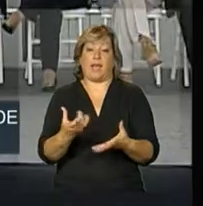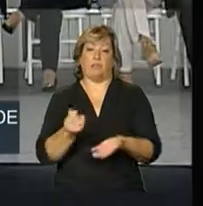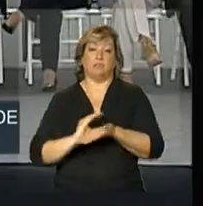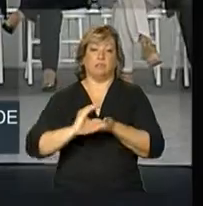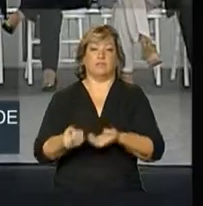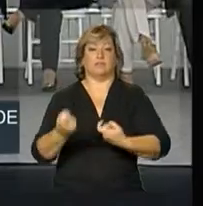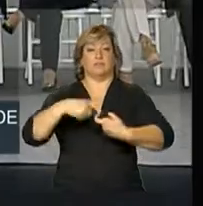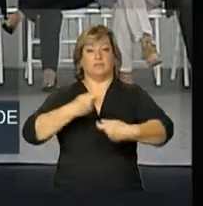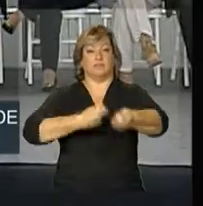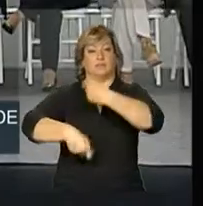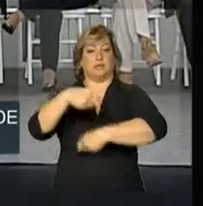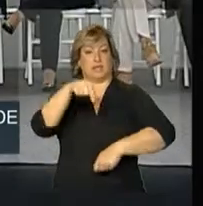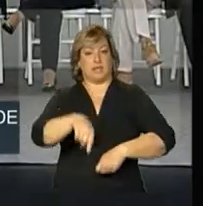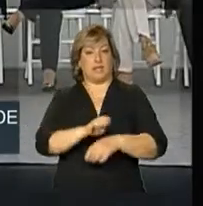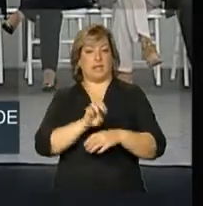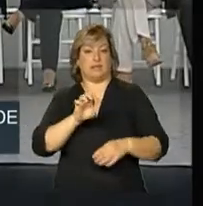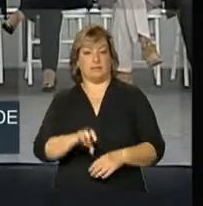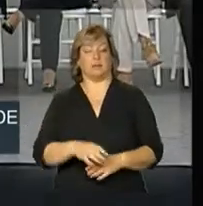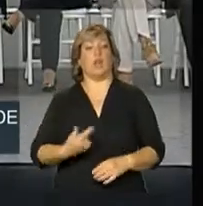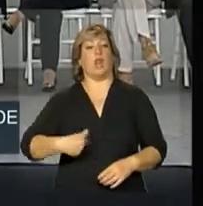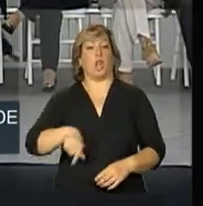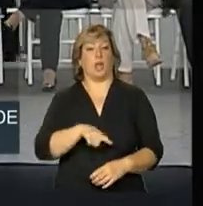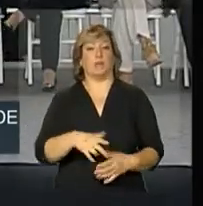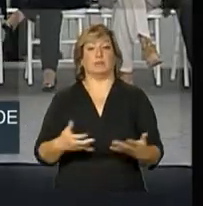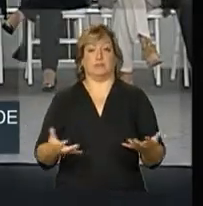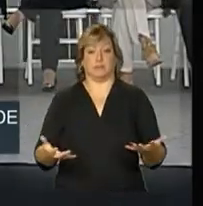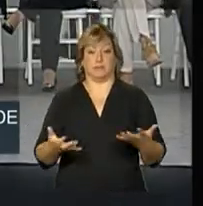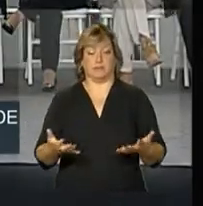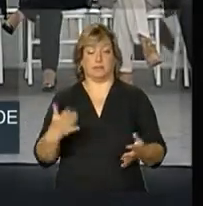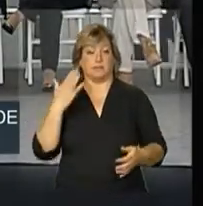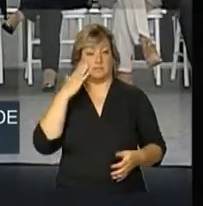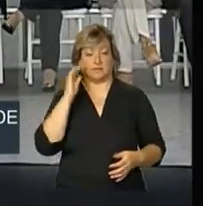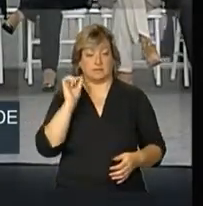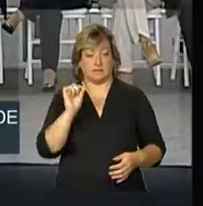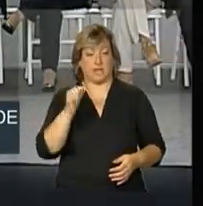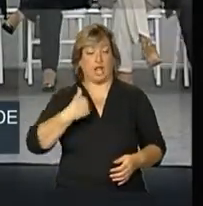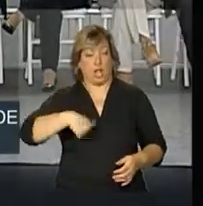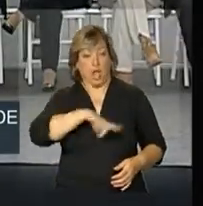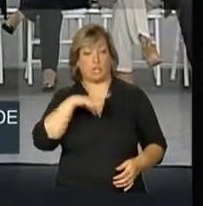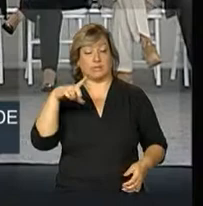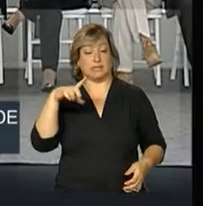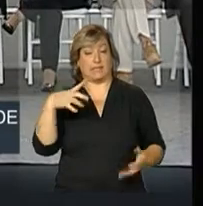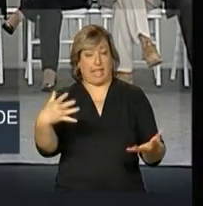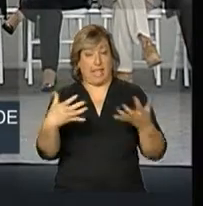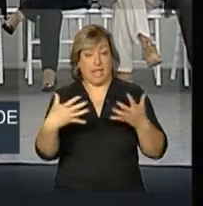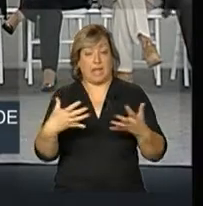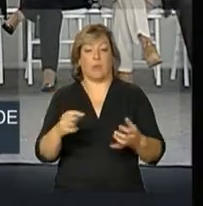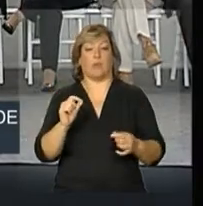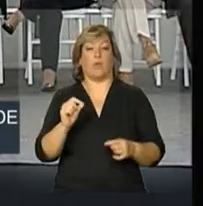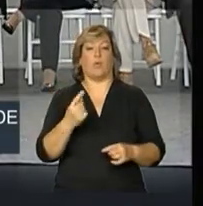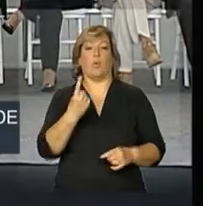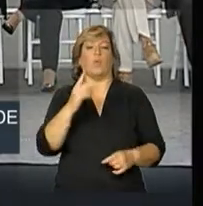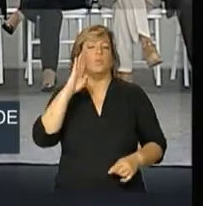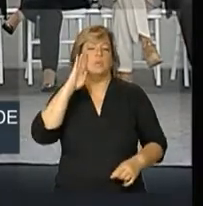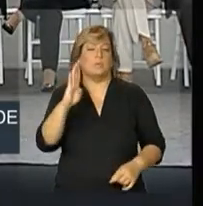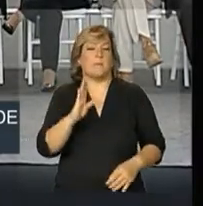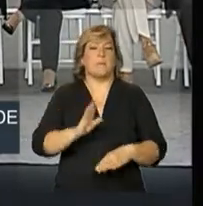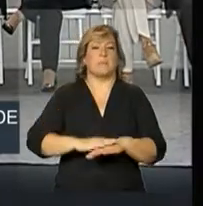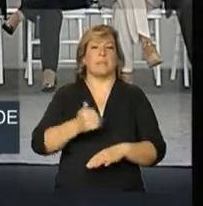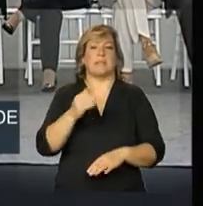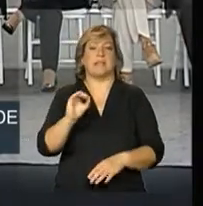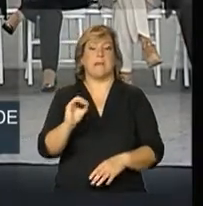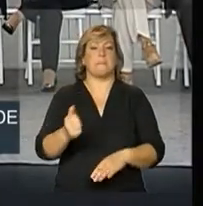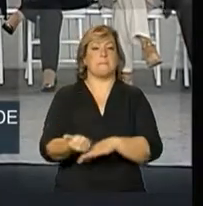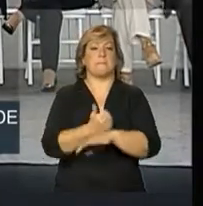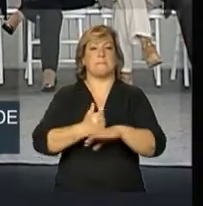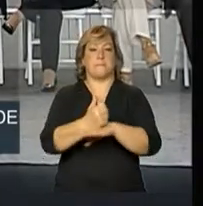nosso estado. Temos como visão ser um dos 10 melhores portos do mundo, com meta para os